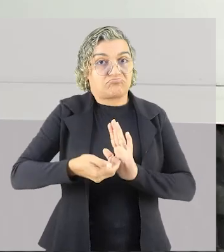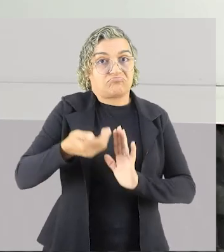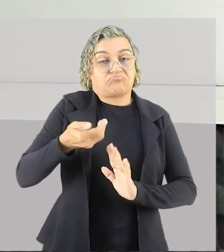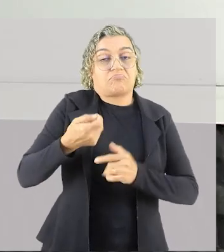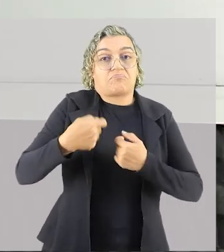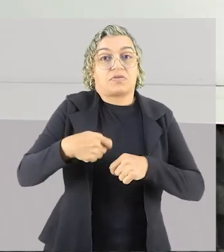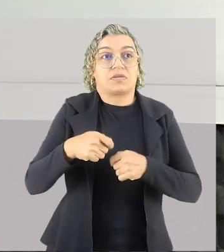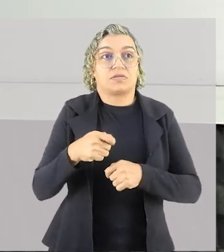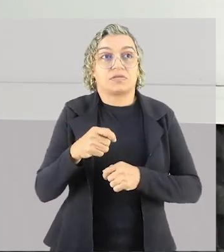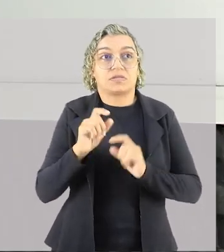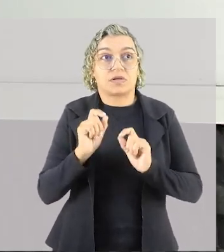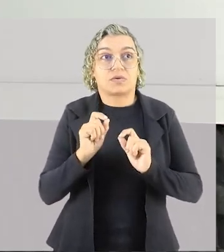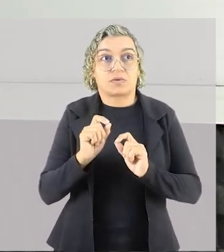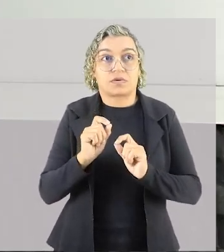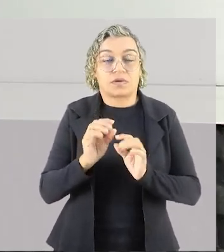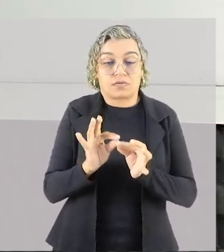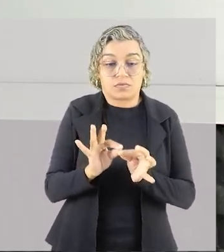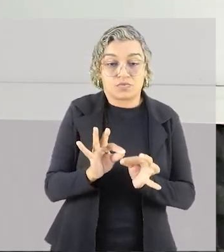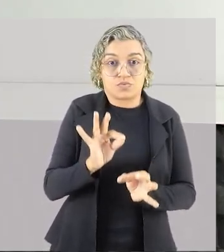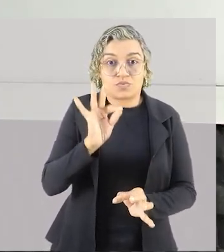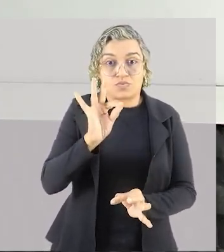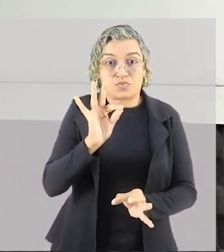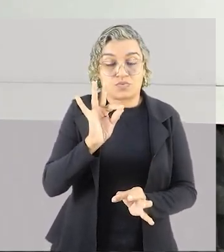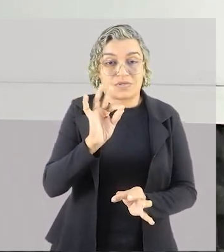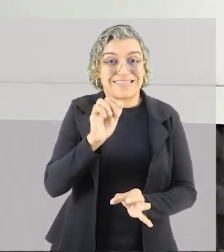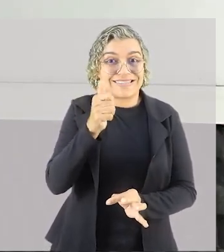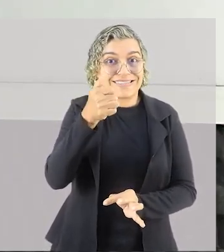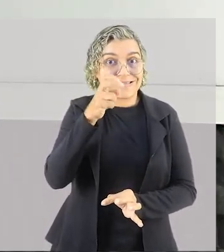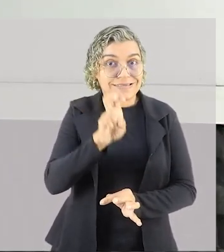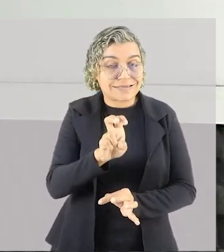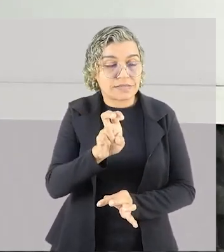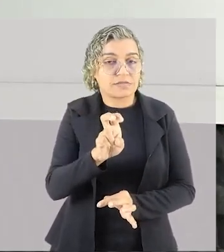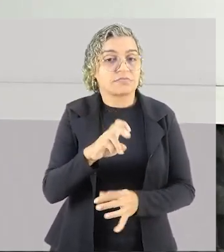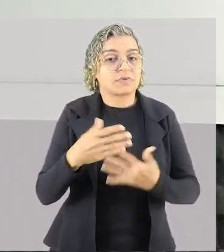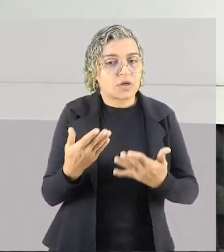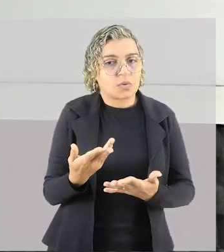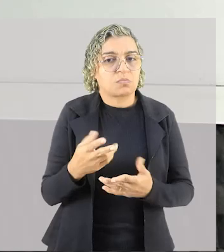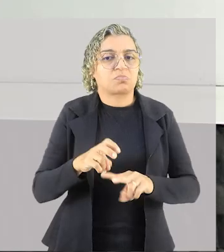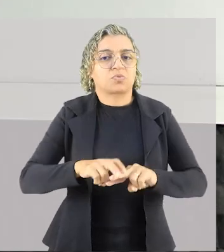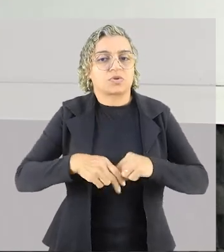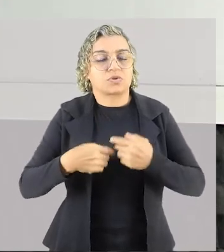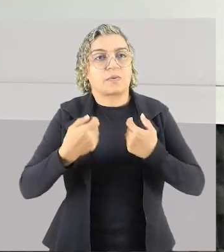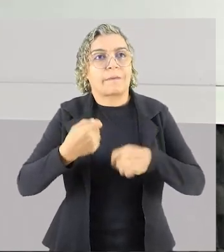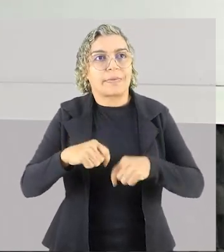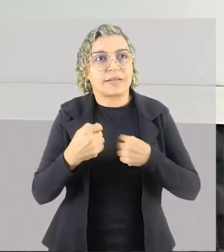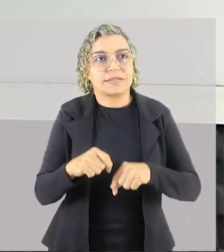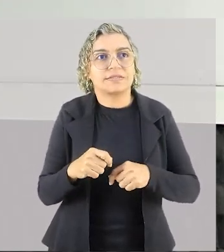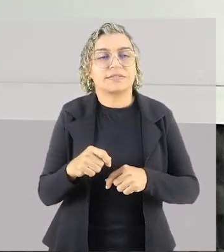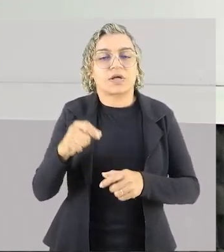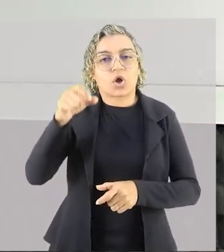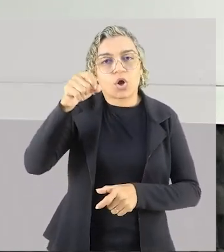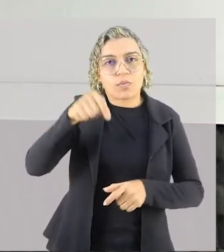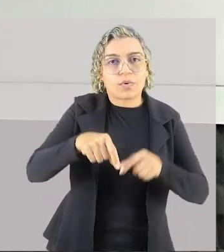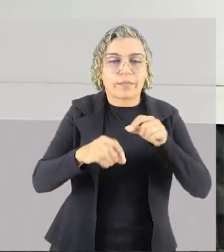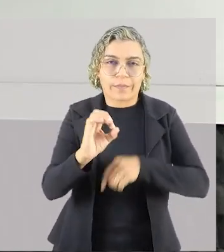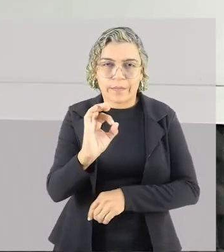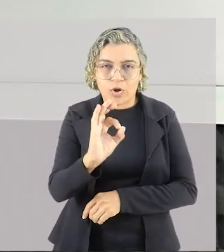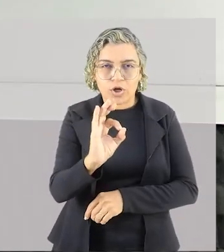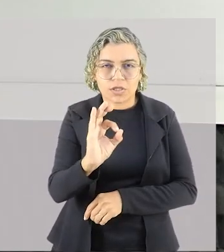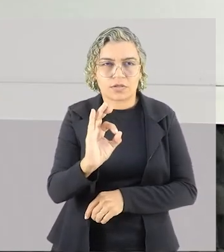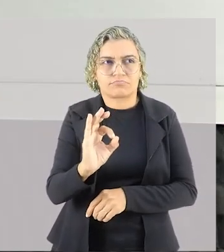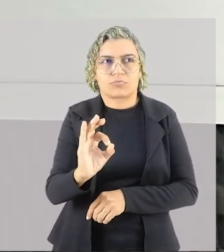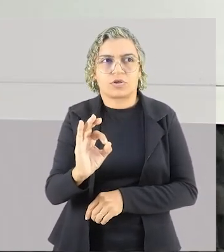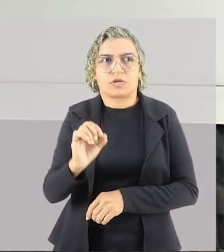ele tem que estar numa altura de 15. Certo? Para isso ele vai colocando bolinhas. Tá? Ele falou que